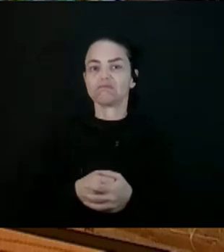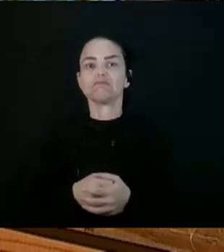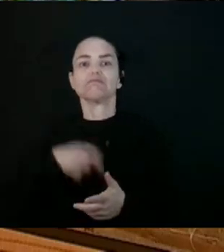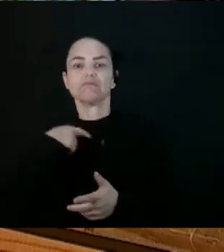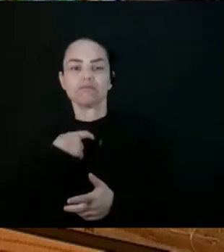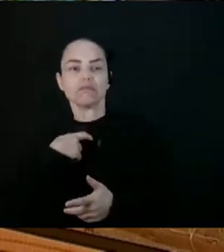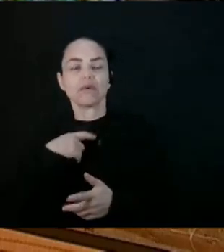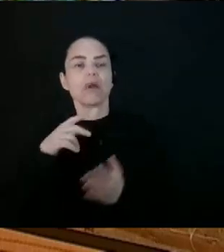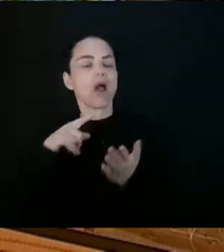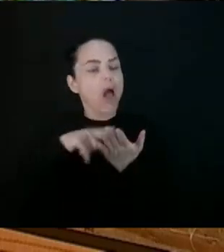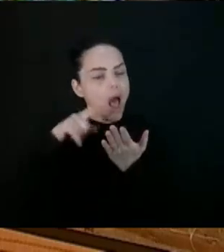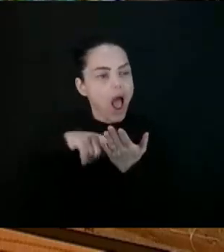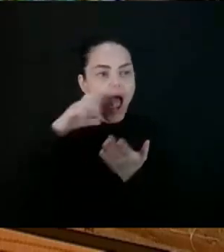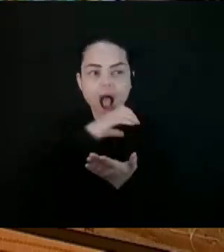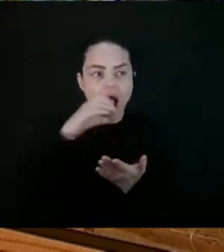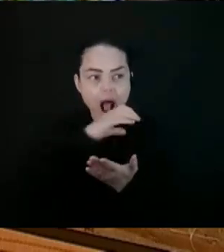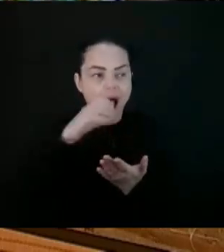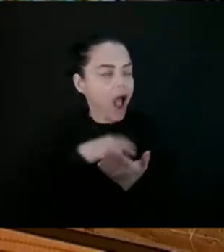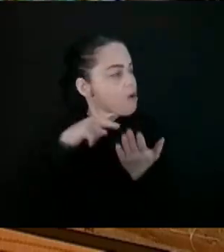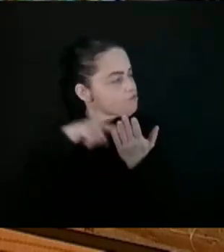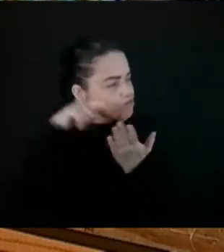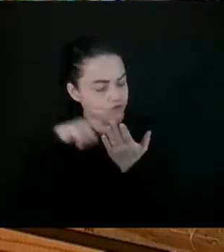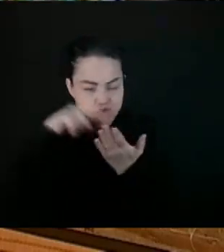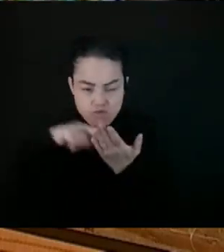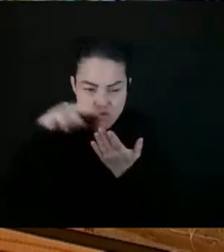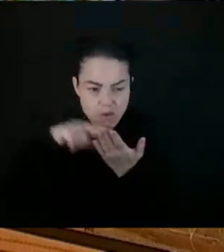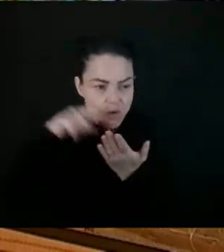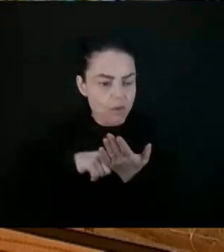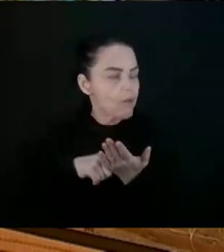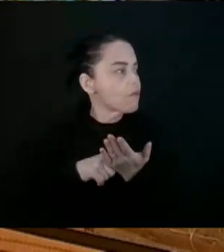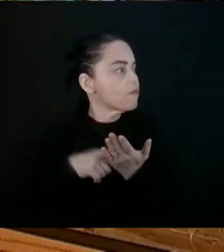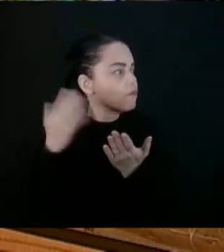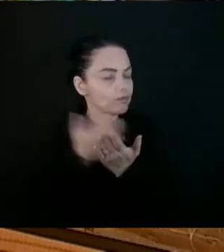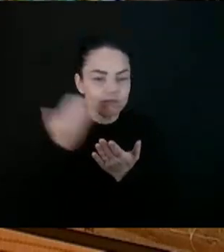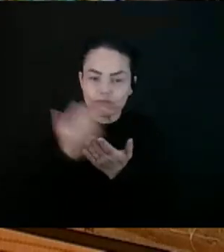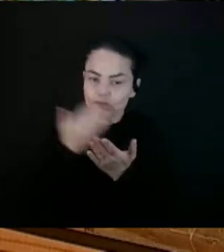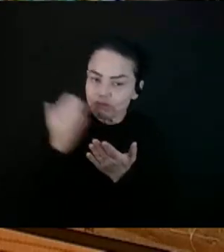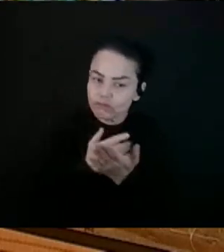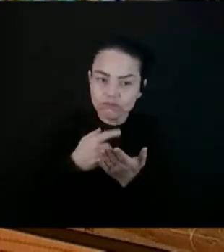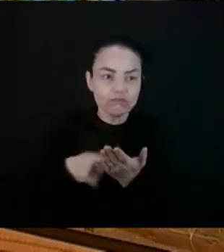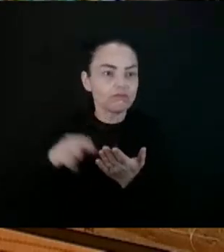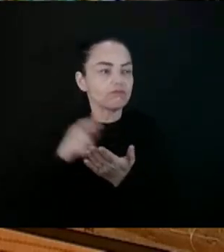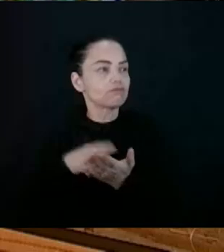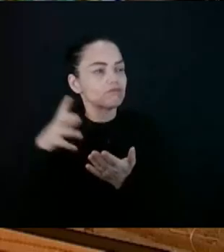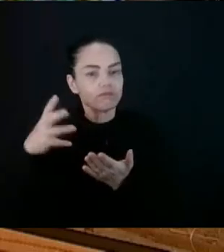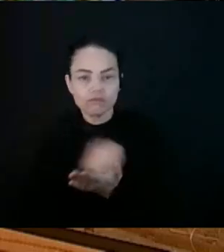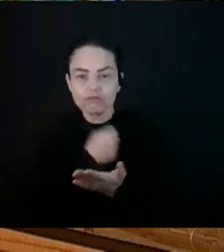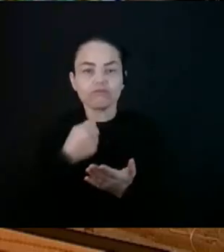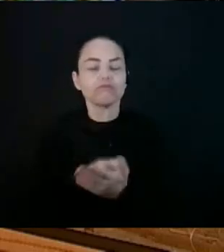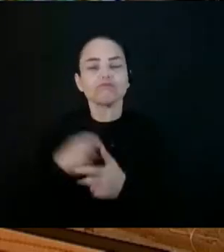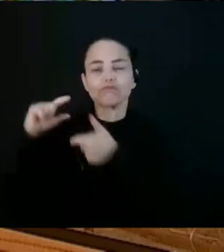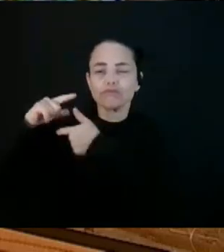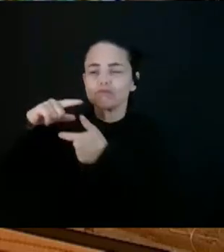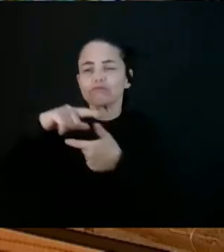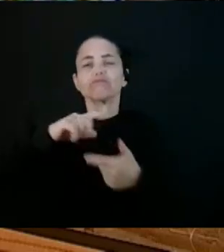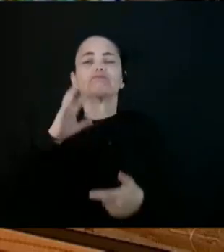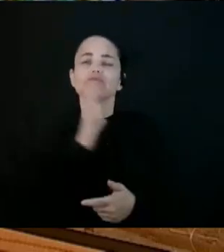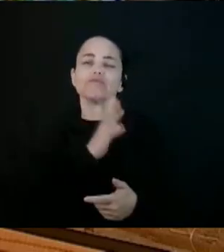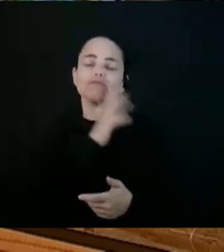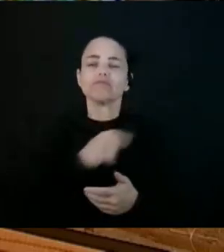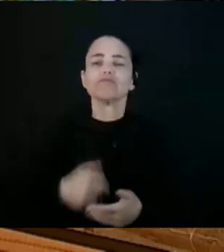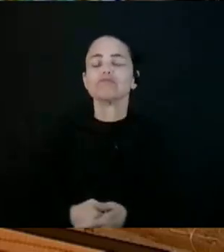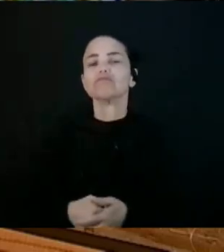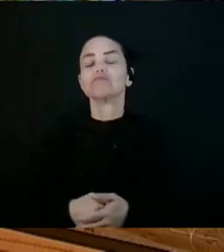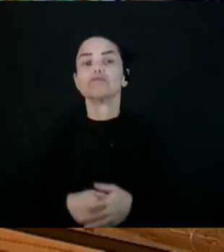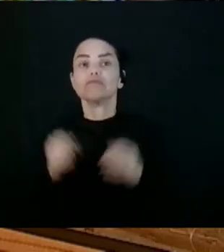instantâneos na palma da mão, os álbuns de figurinha resgatam uma tradição bem legal e ainda despertam o